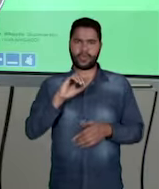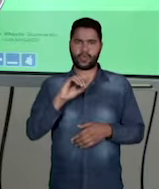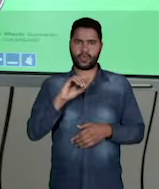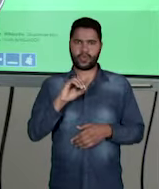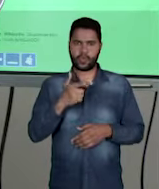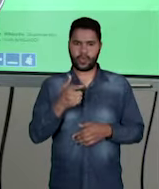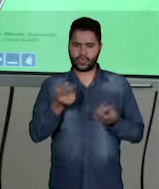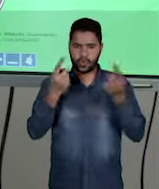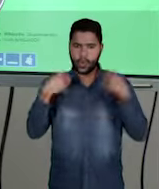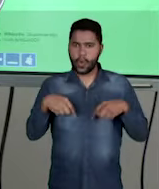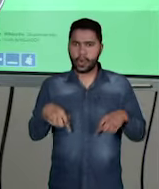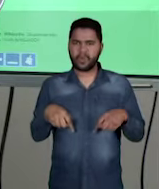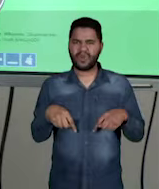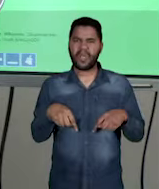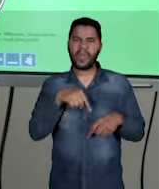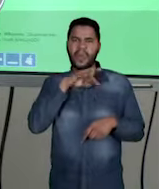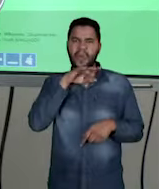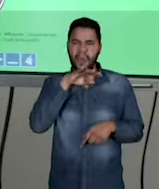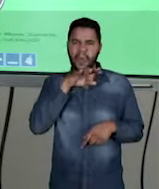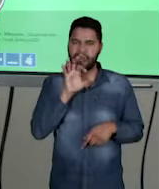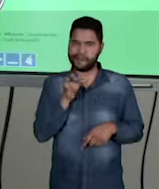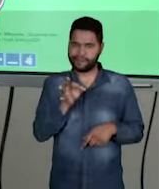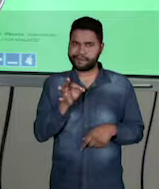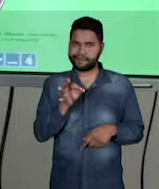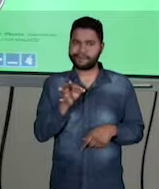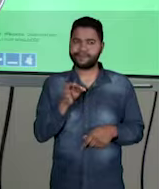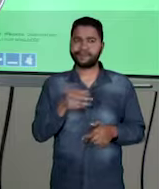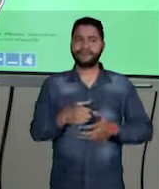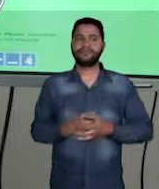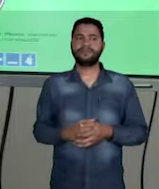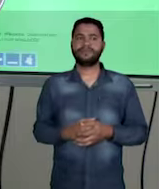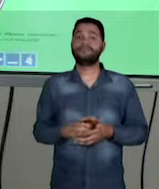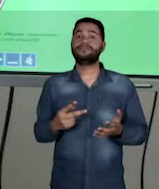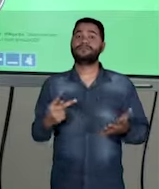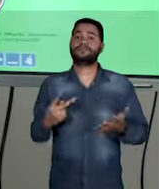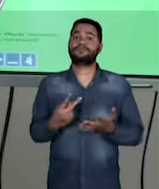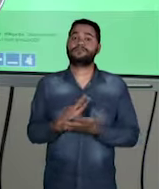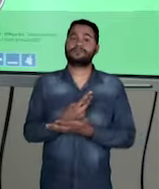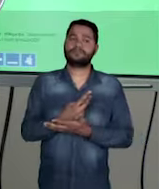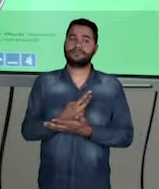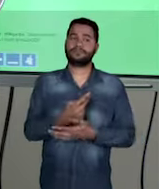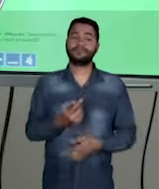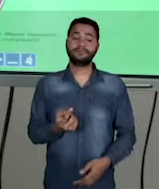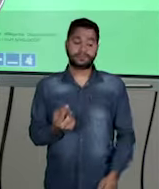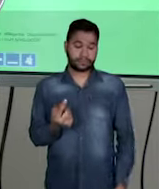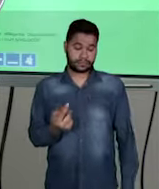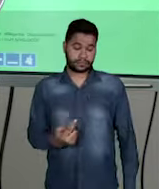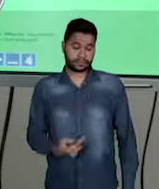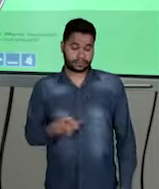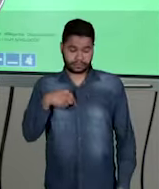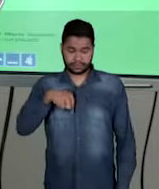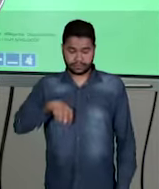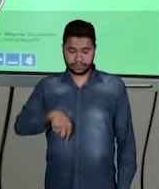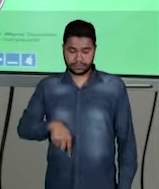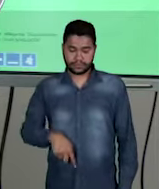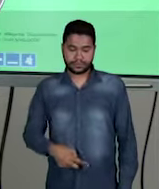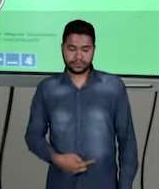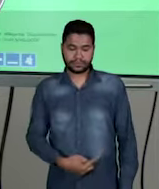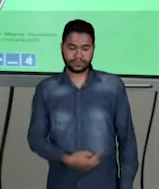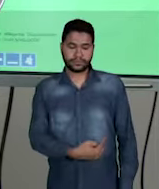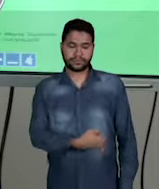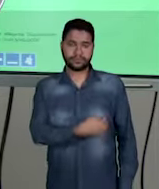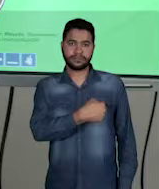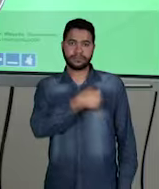meu corpo. Ele é tóxico para a gente, né? O que vai acontecer? Ele vai chegar aqui no coração, então ele chega por meio da